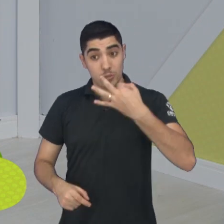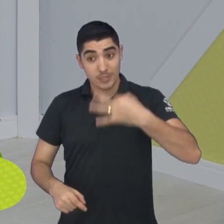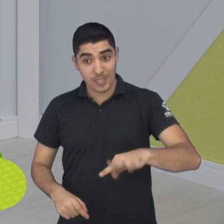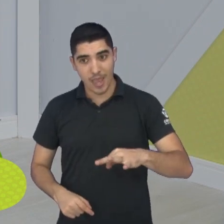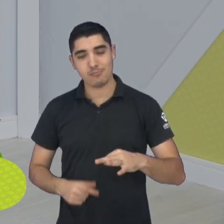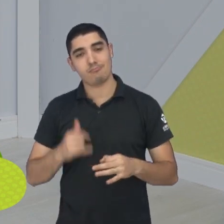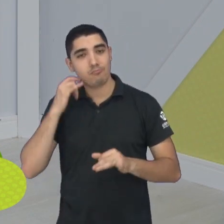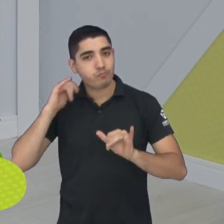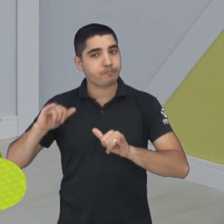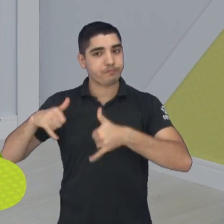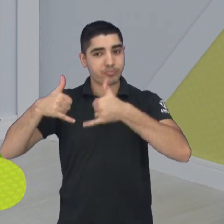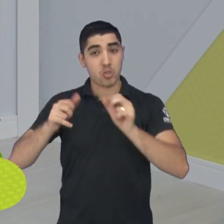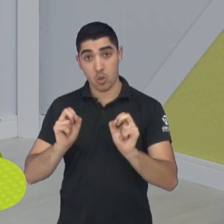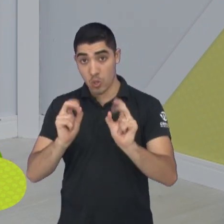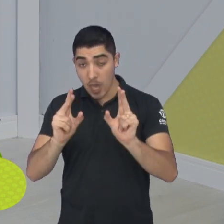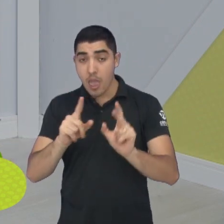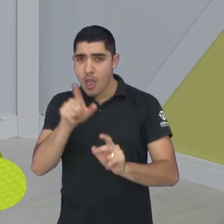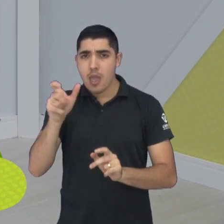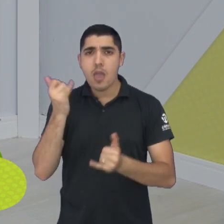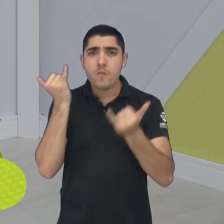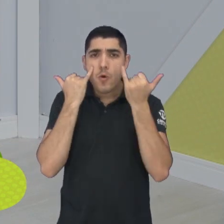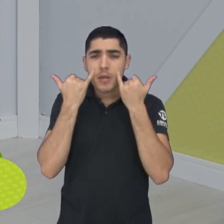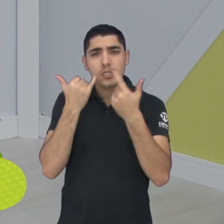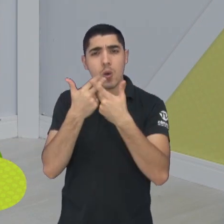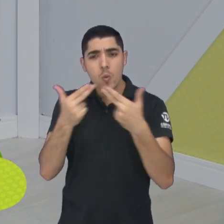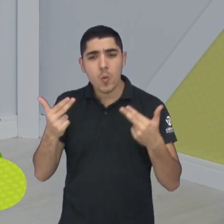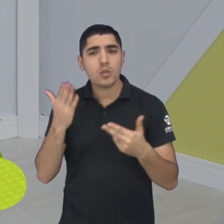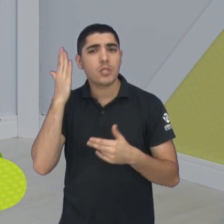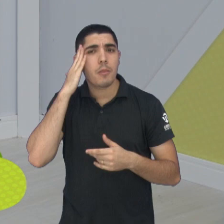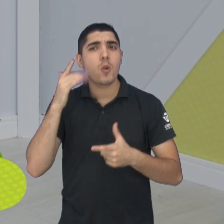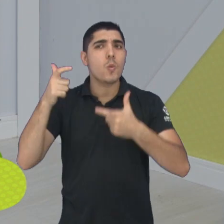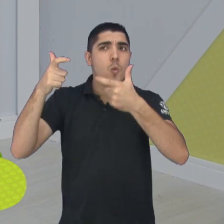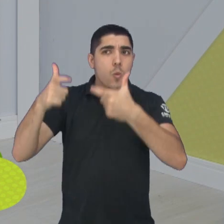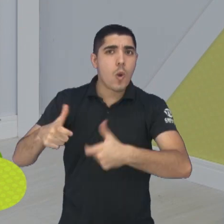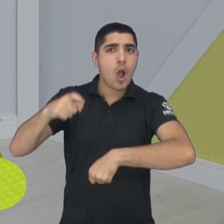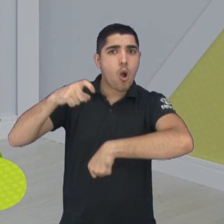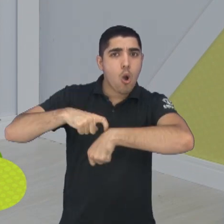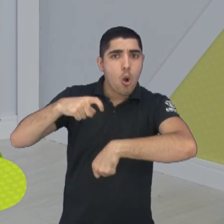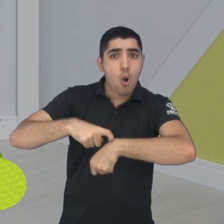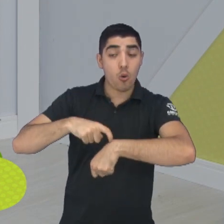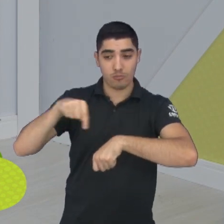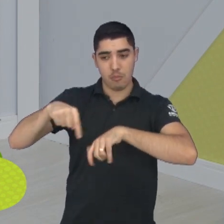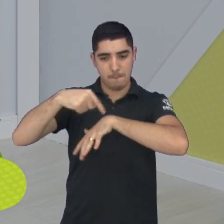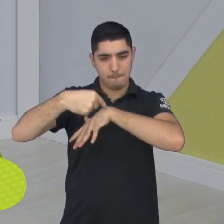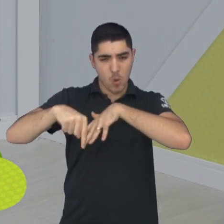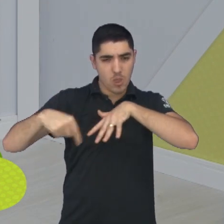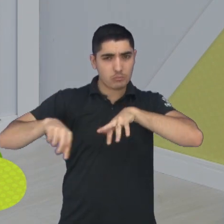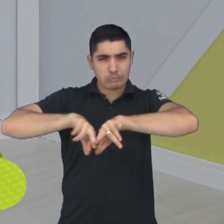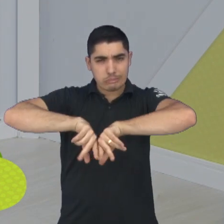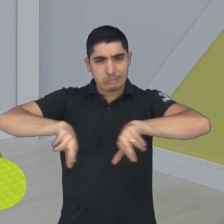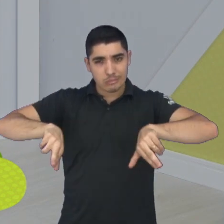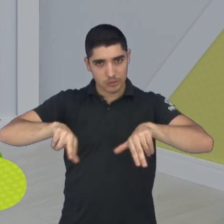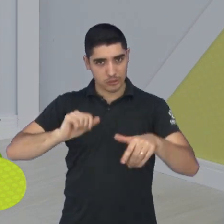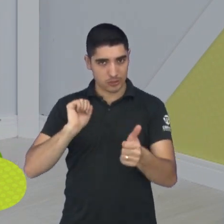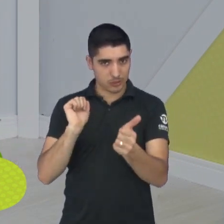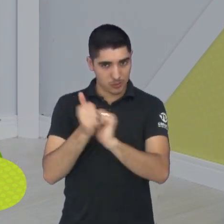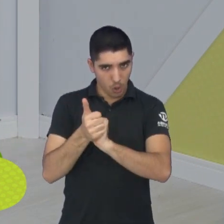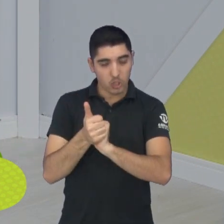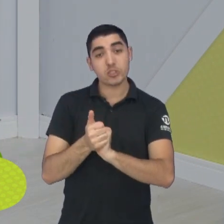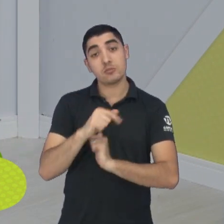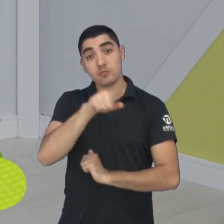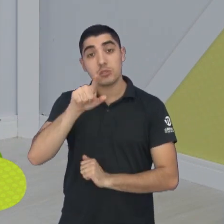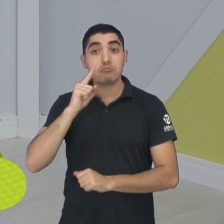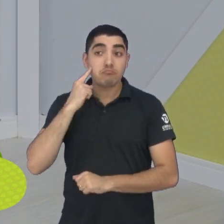8602-8625, tá certo? As informações você tem todos lá, locais, horários de todas as modalidades, tem um quadro lá bem bacana, explicativo, a modalidade que